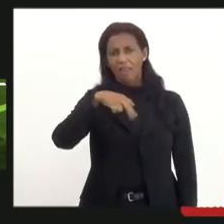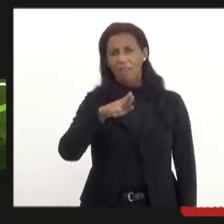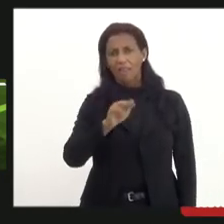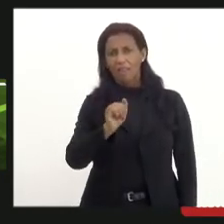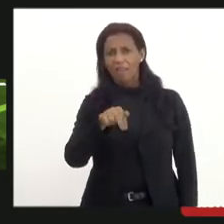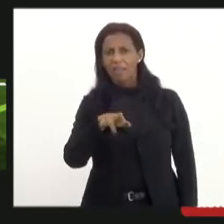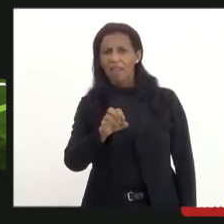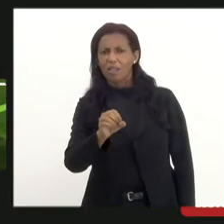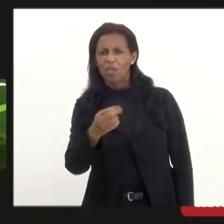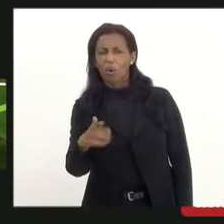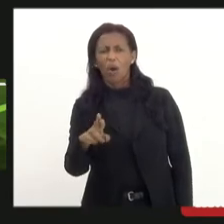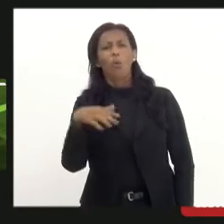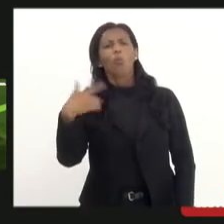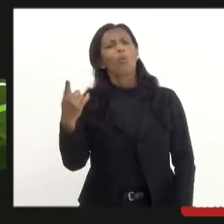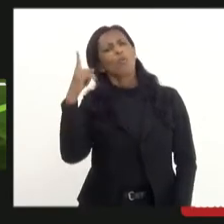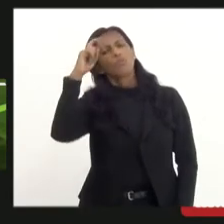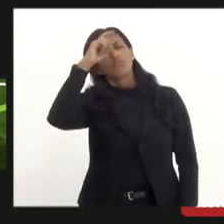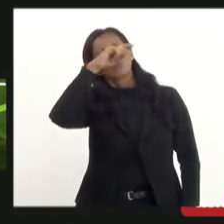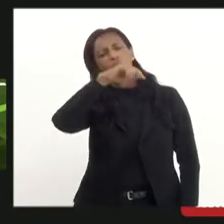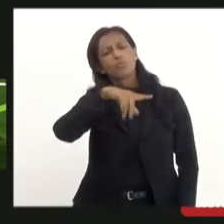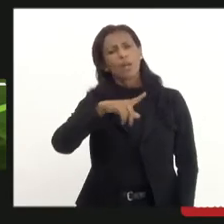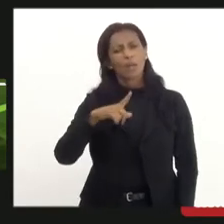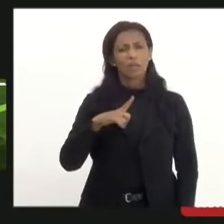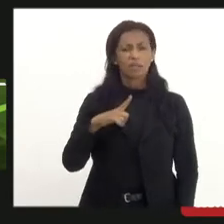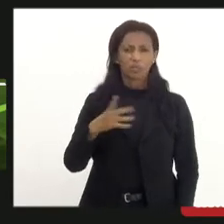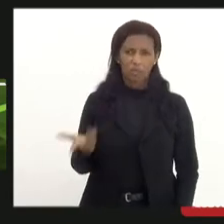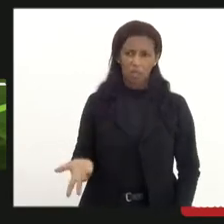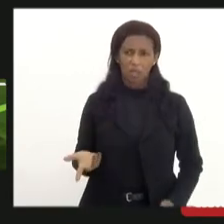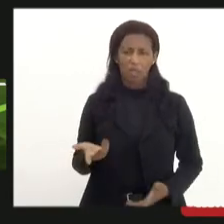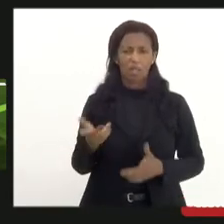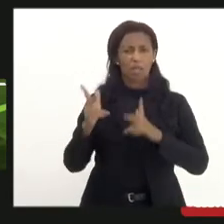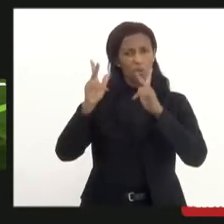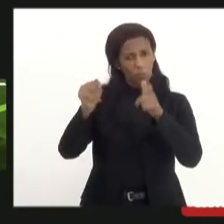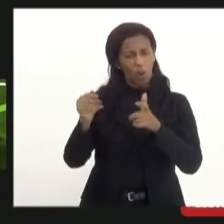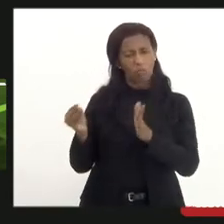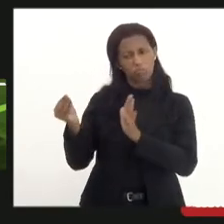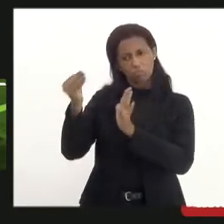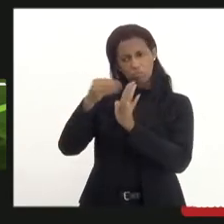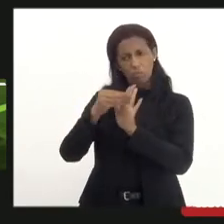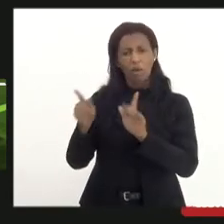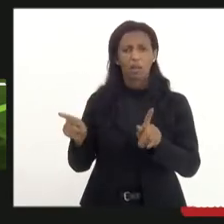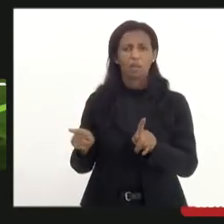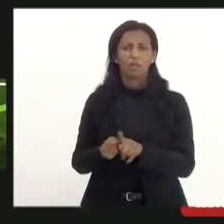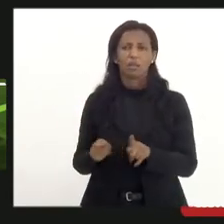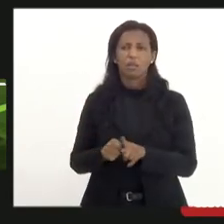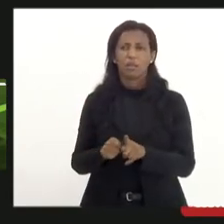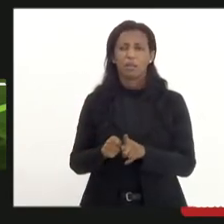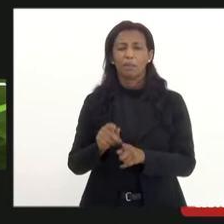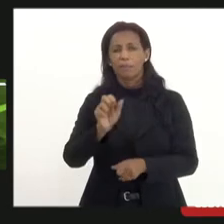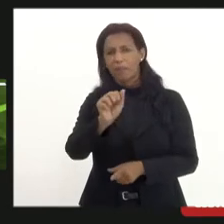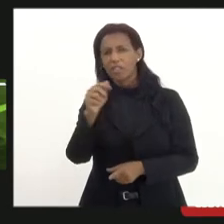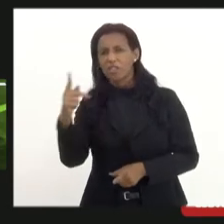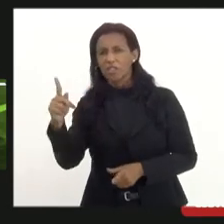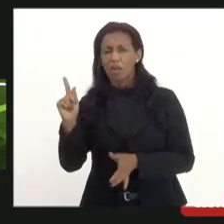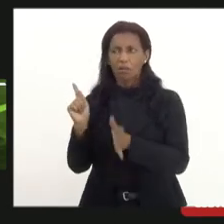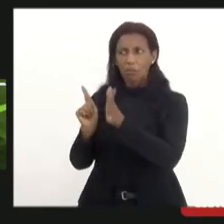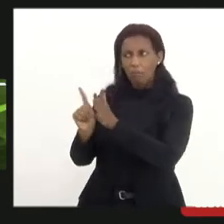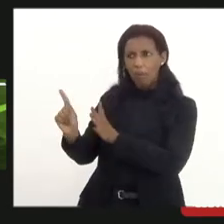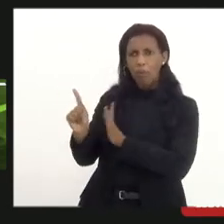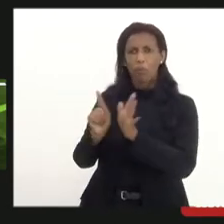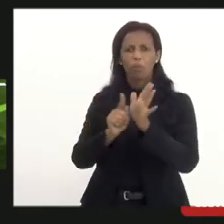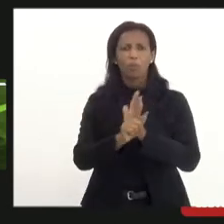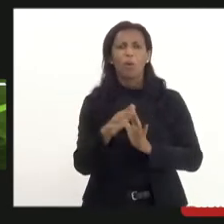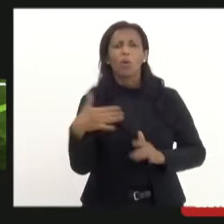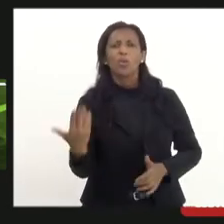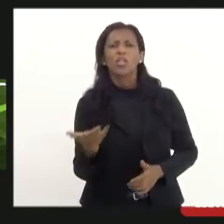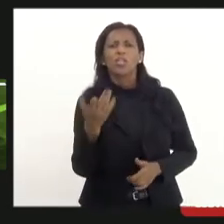enfrenta quais dificuldades, não é? Como nós colocamos lá também para a Shell. Que